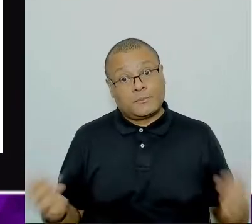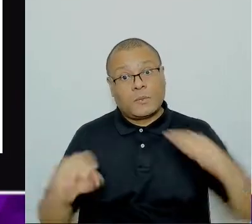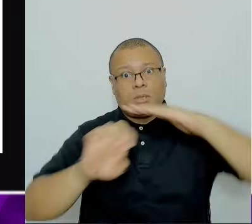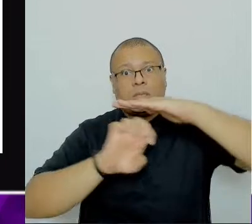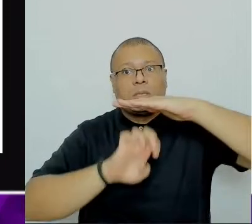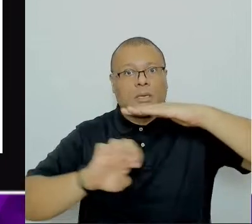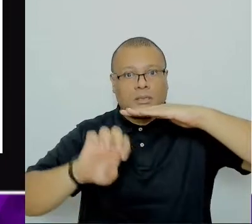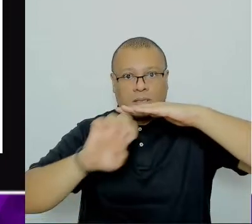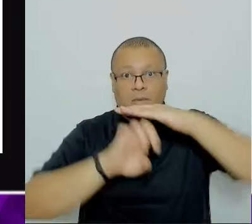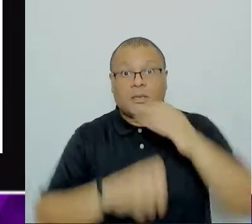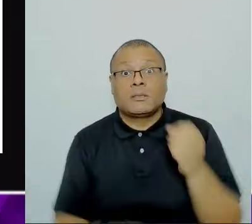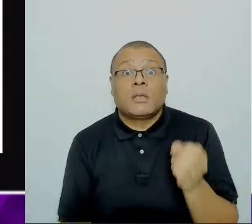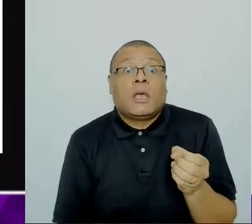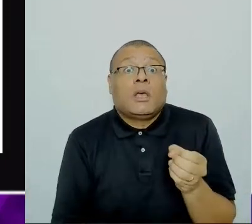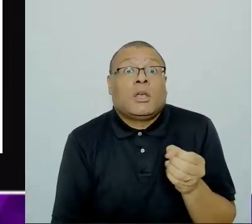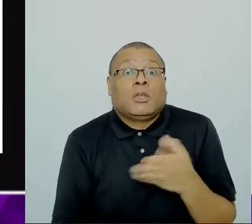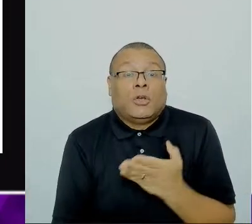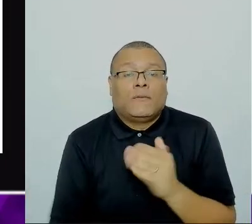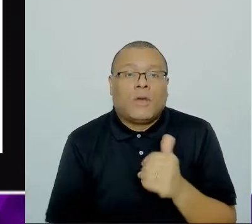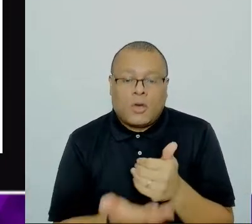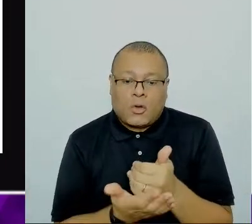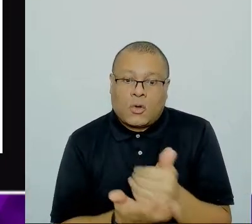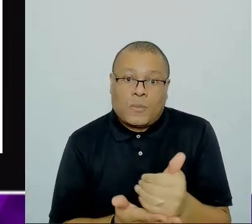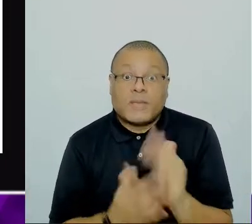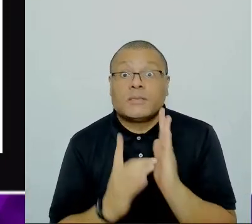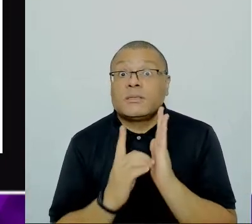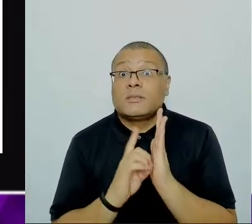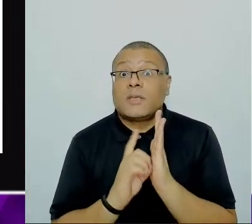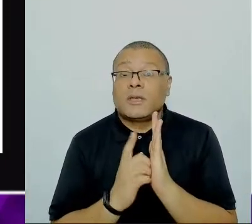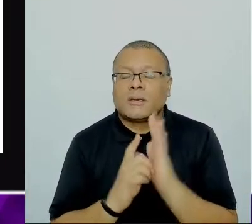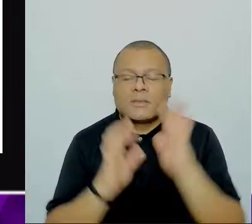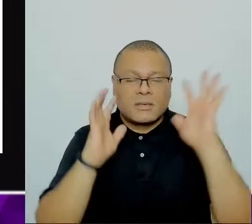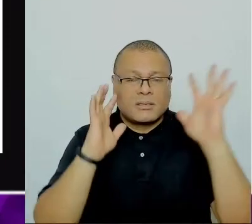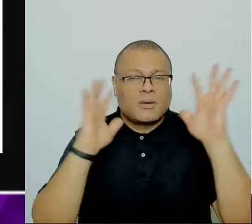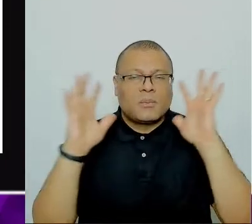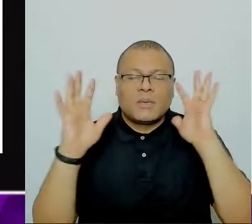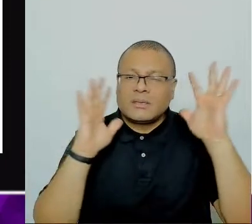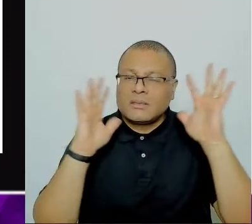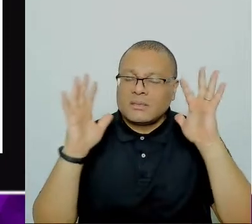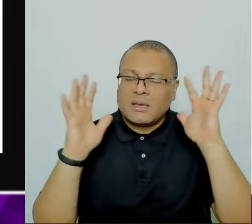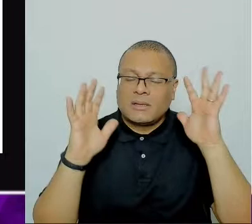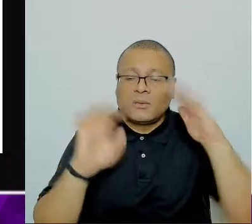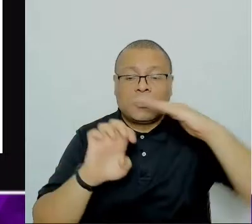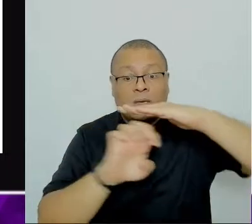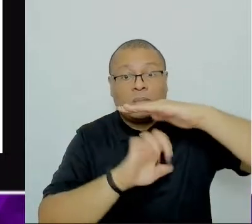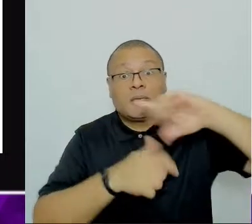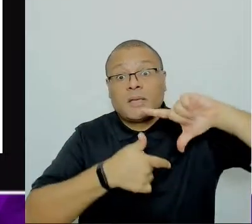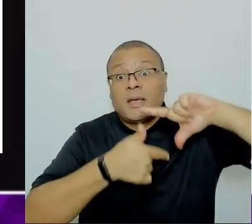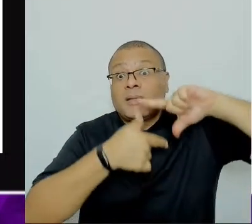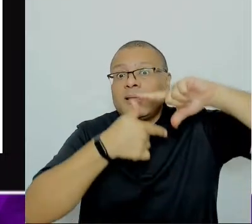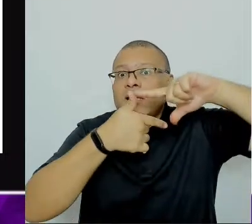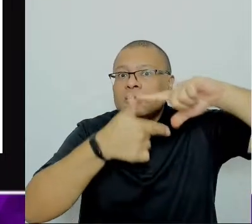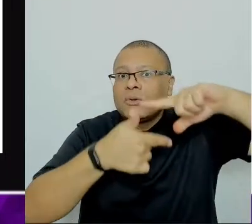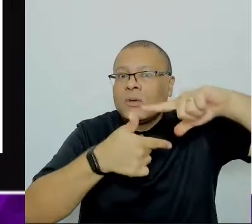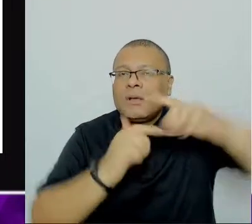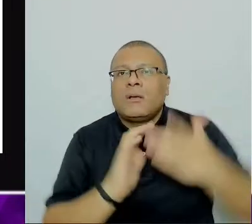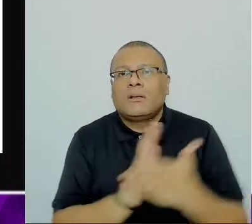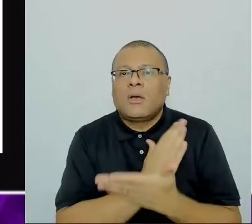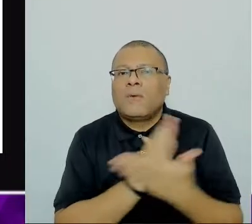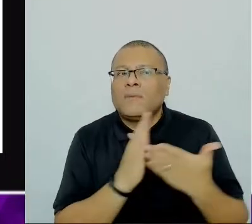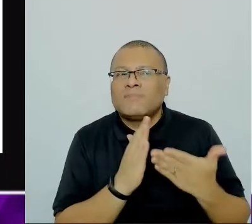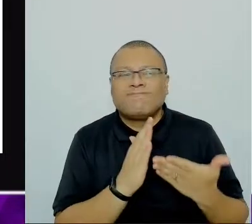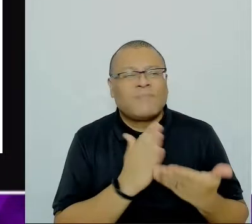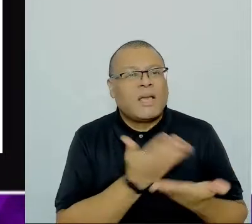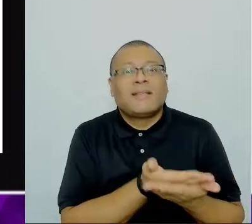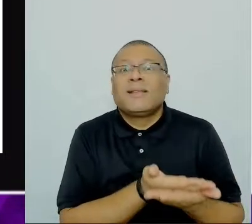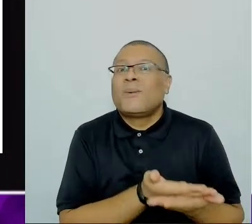mais novas que já nascem digitais já estão pensando de outra maneira. Empresas tradicionais talvez sim estejam ficando para trás.